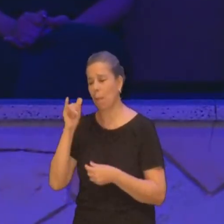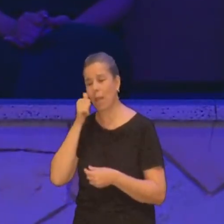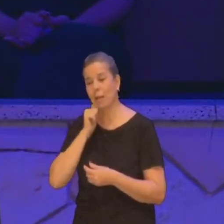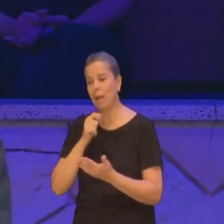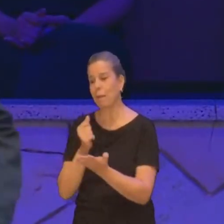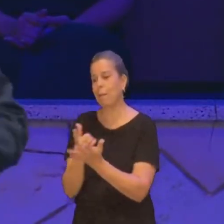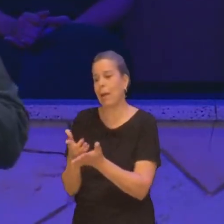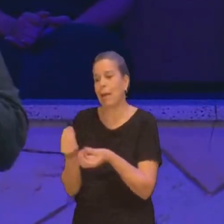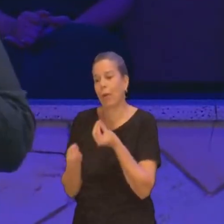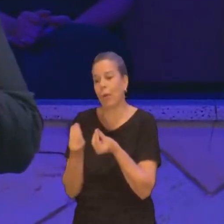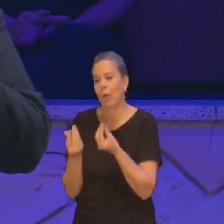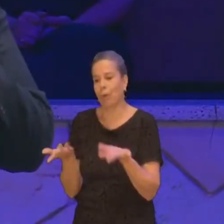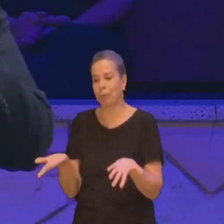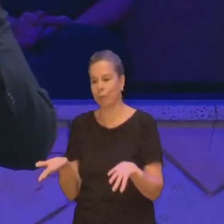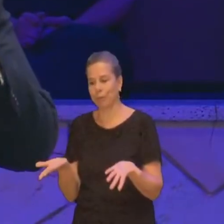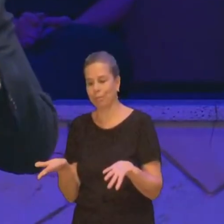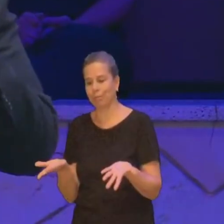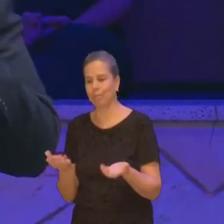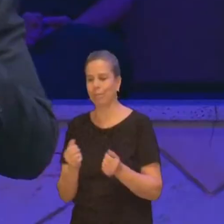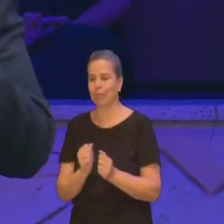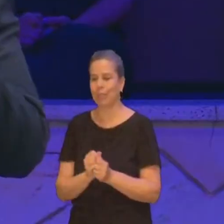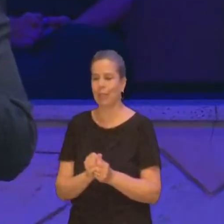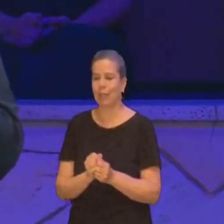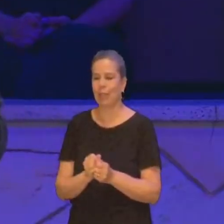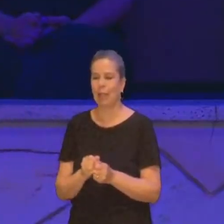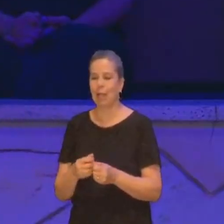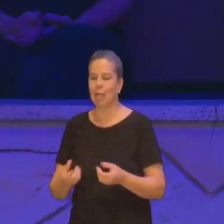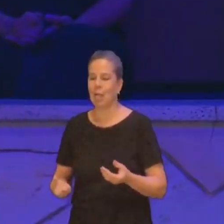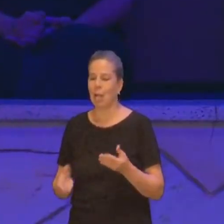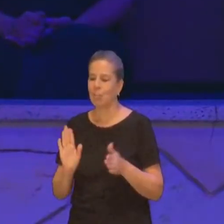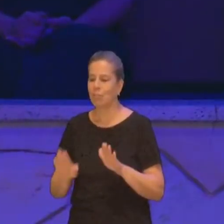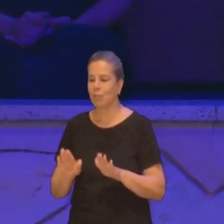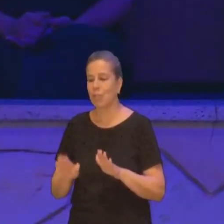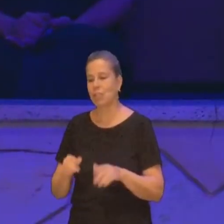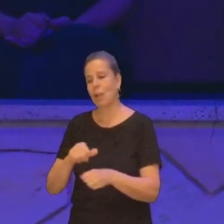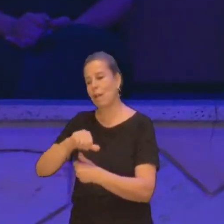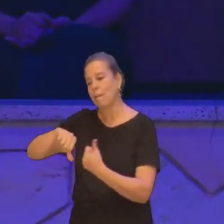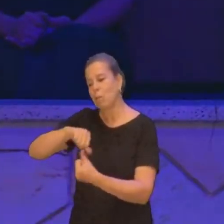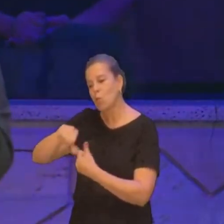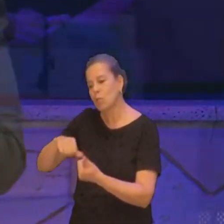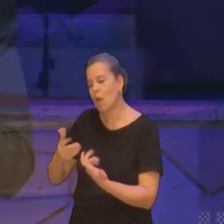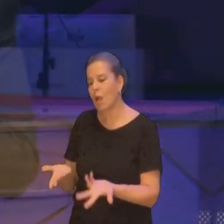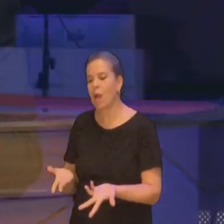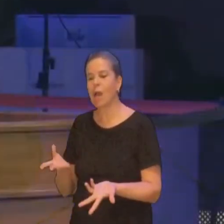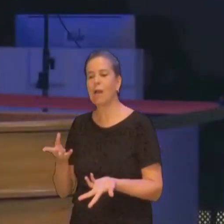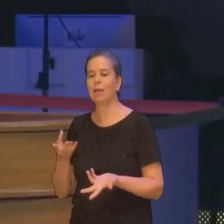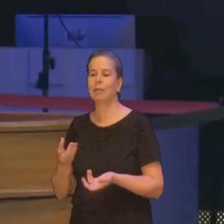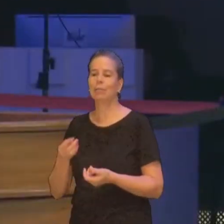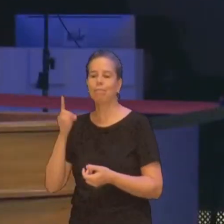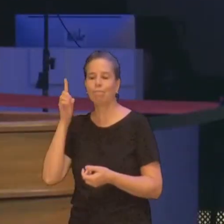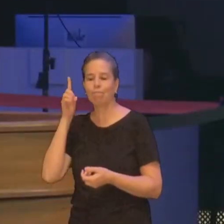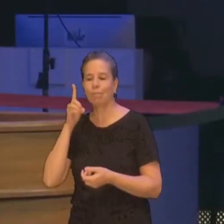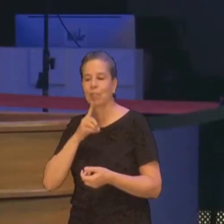seja na reorganização da rotina que ele vai ter para tirar isso, mas por amor ele faz